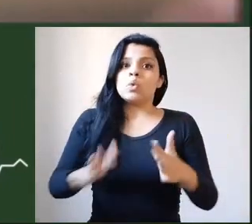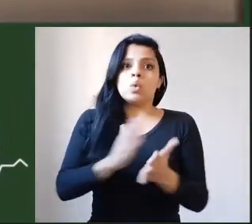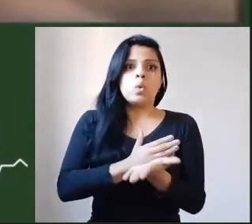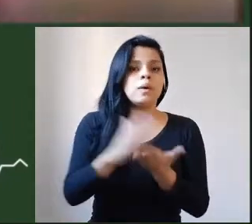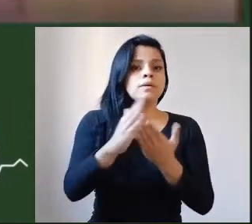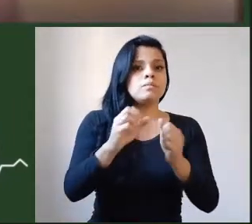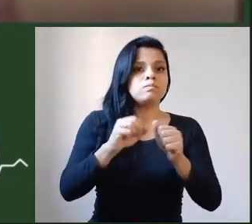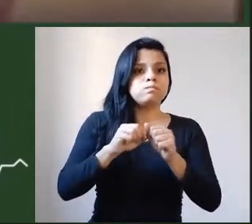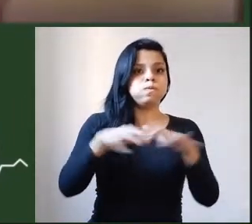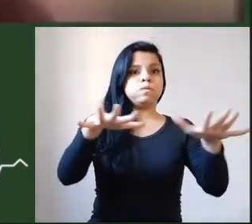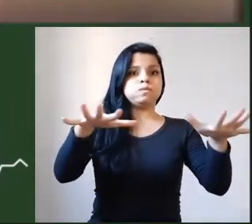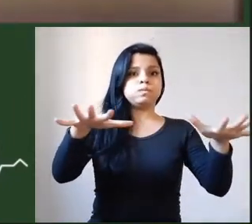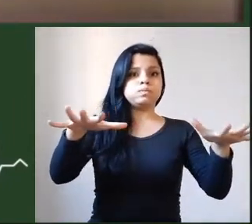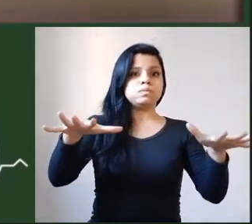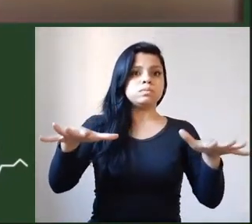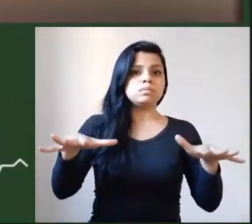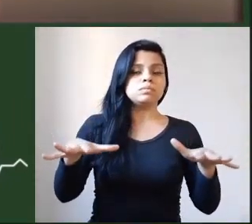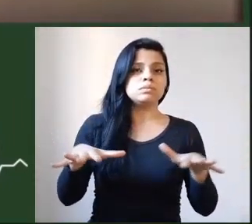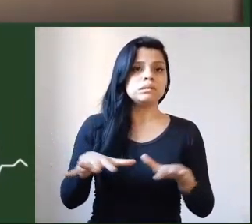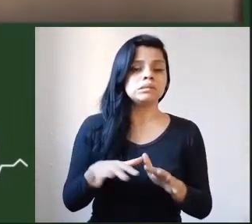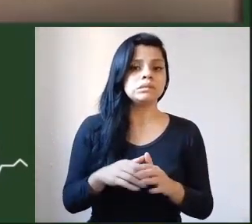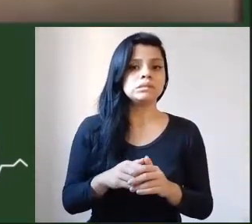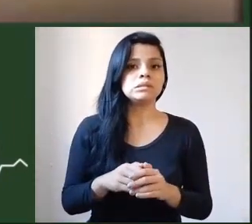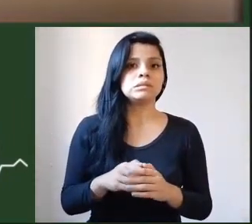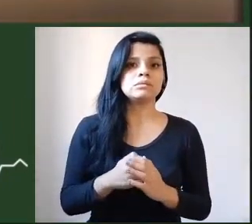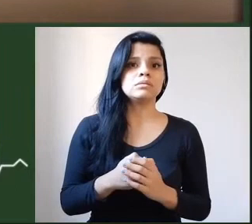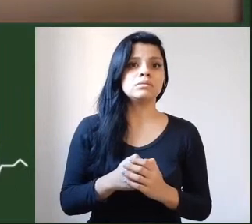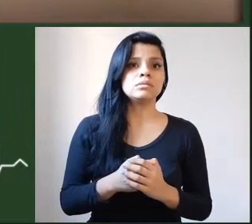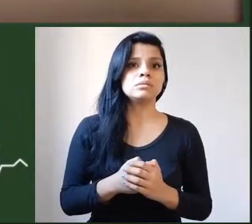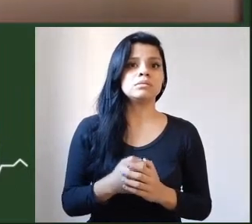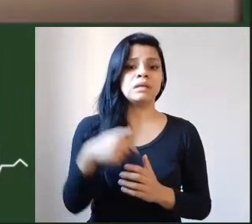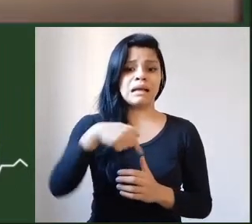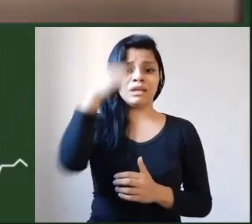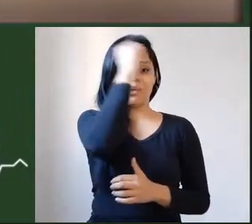pronto, começou. Agora,